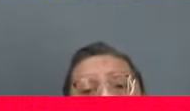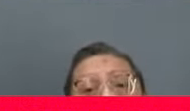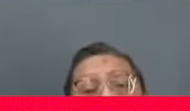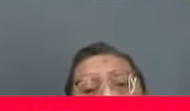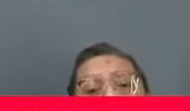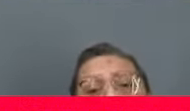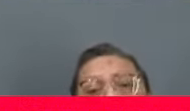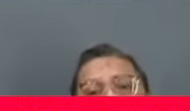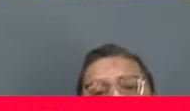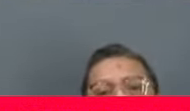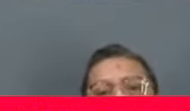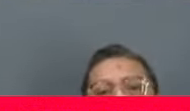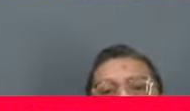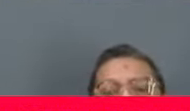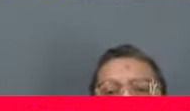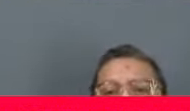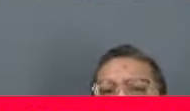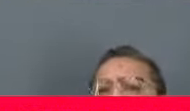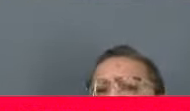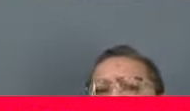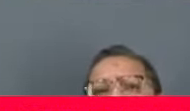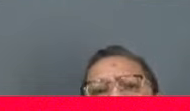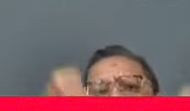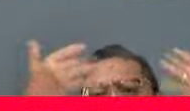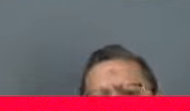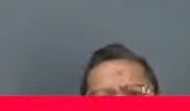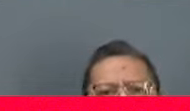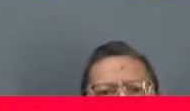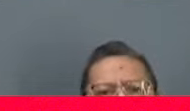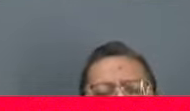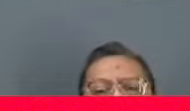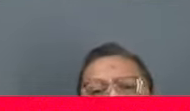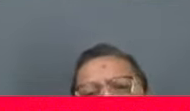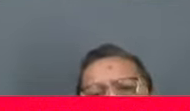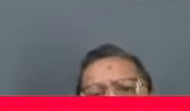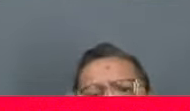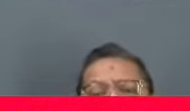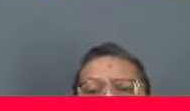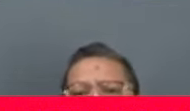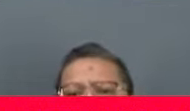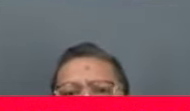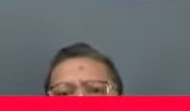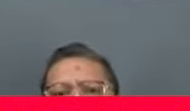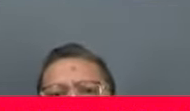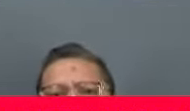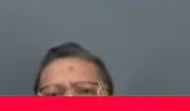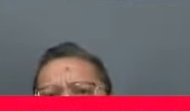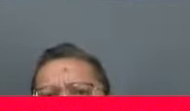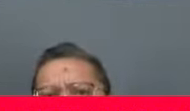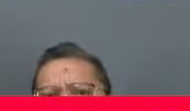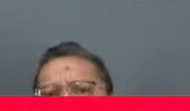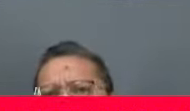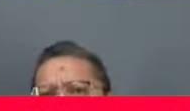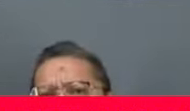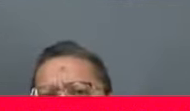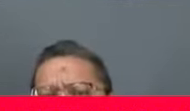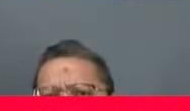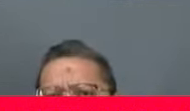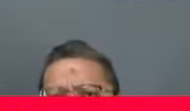injustiças injustificáveis rasgando a constituição